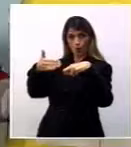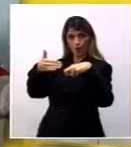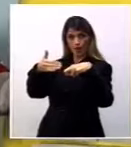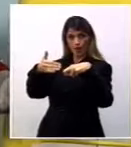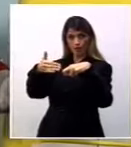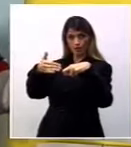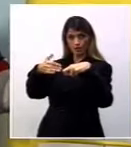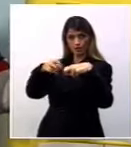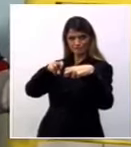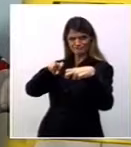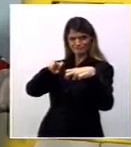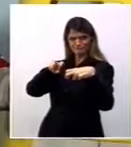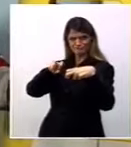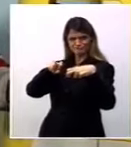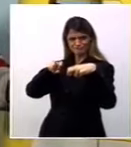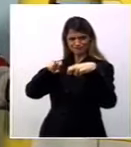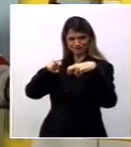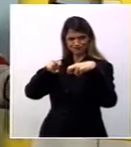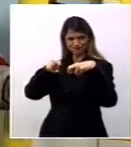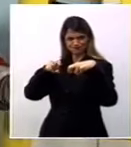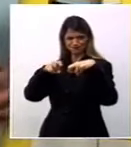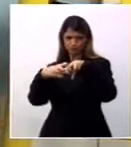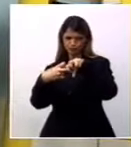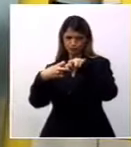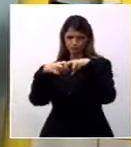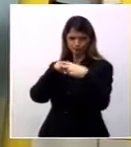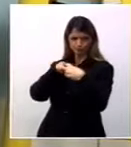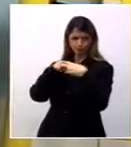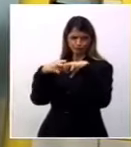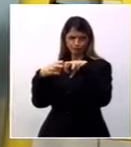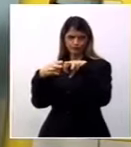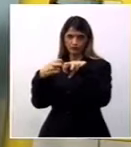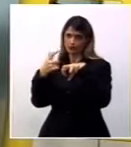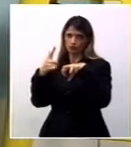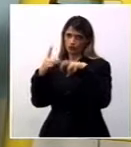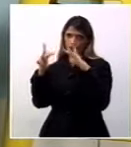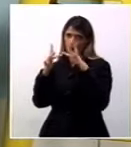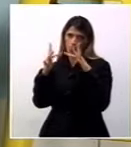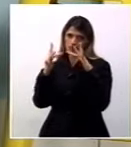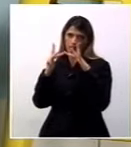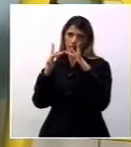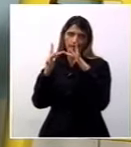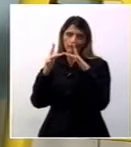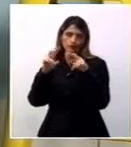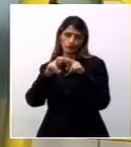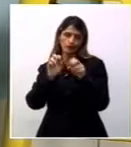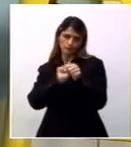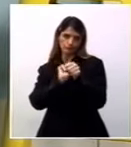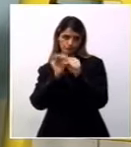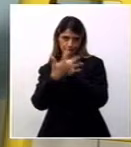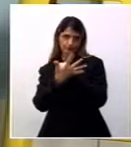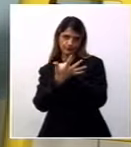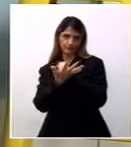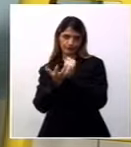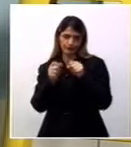luta entre eles, ok? Não vão ter o contato, né, devido a nossa pandemia, né?